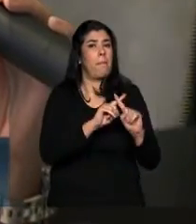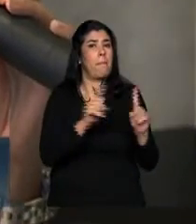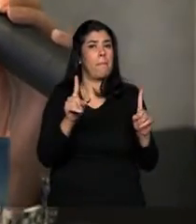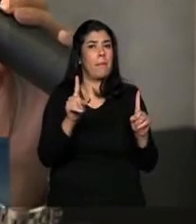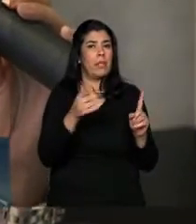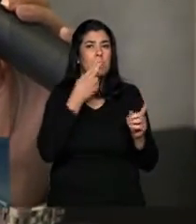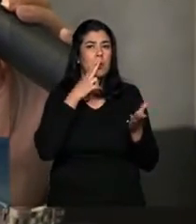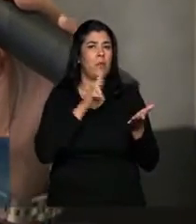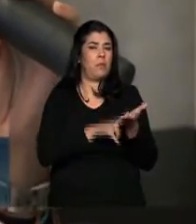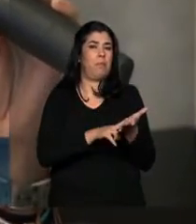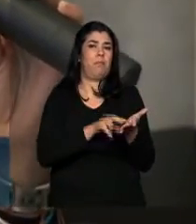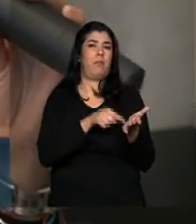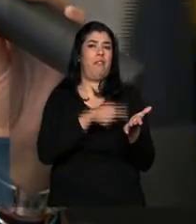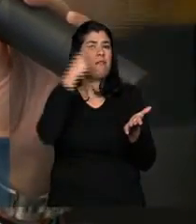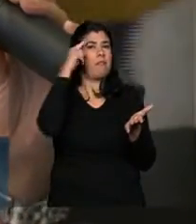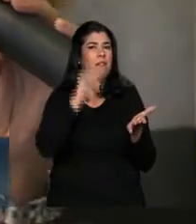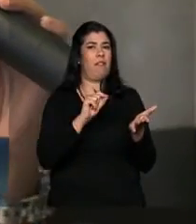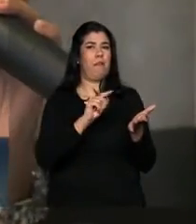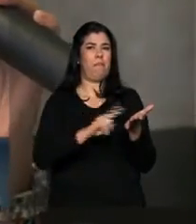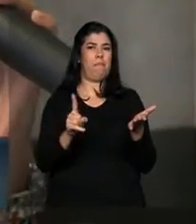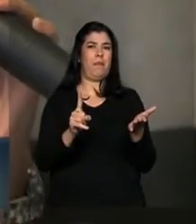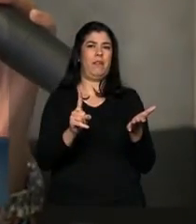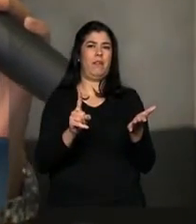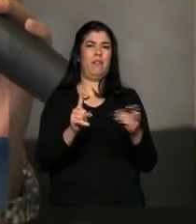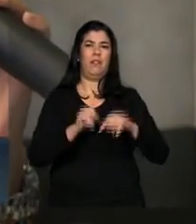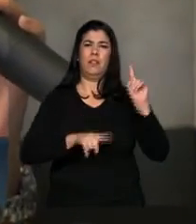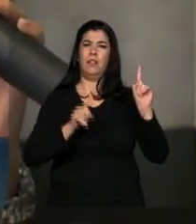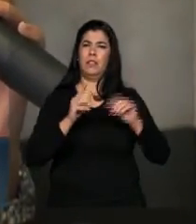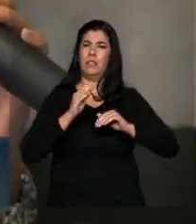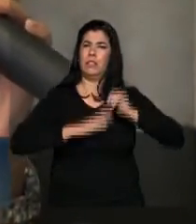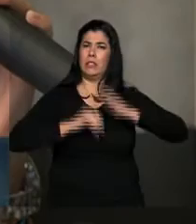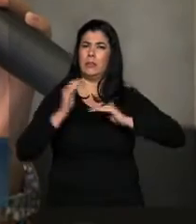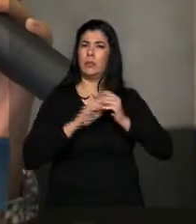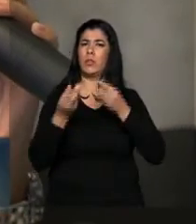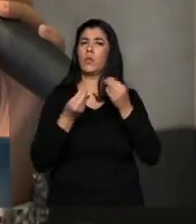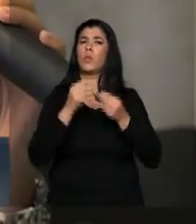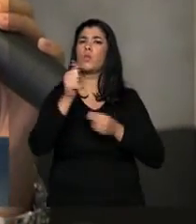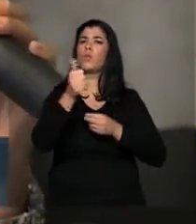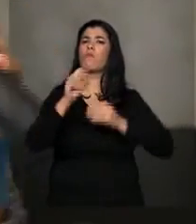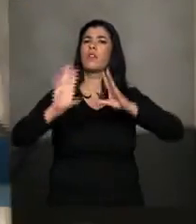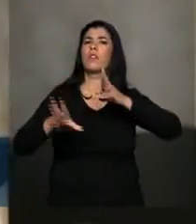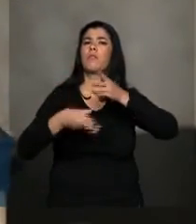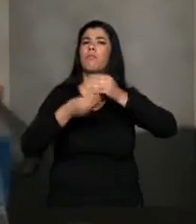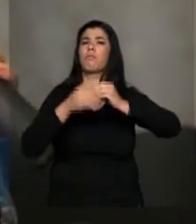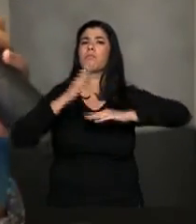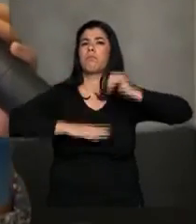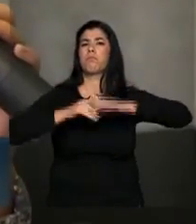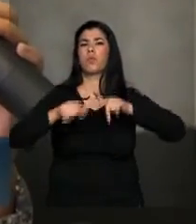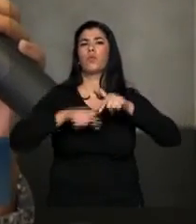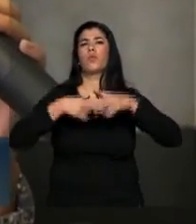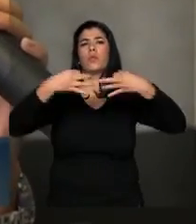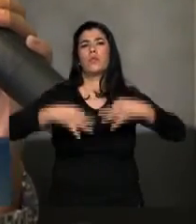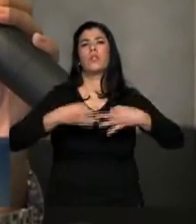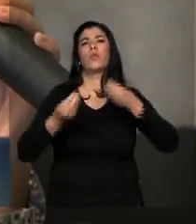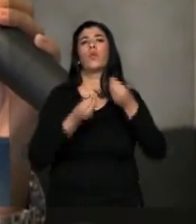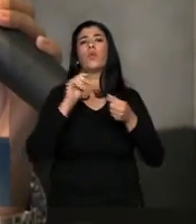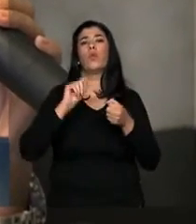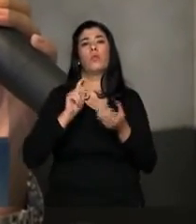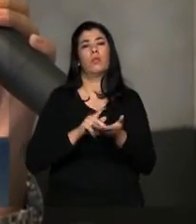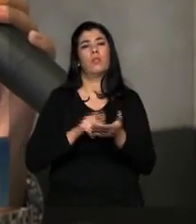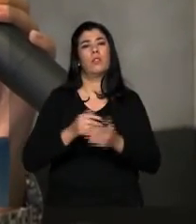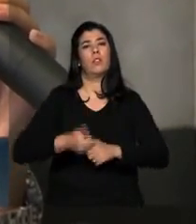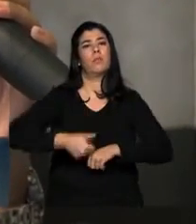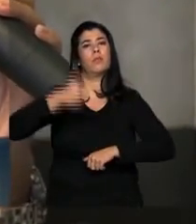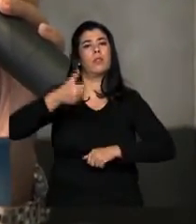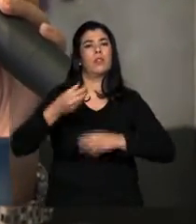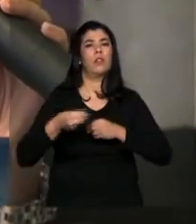intenções, que na prática é difícil avaliar como que isso será implementado e o que vai realmente melhorar aí para o ambiente de